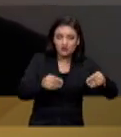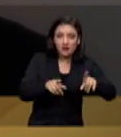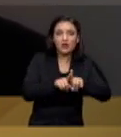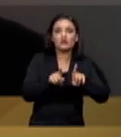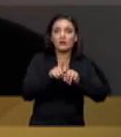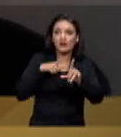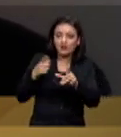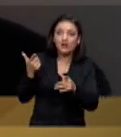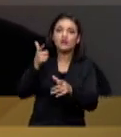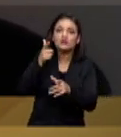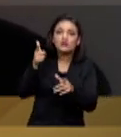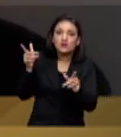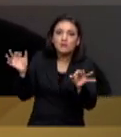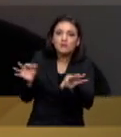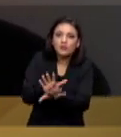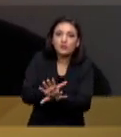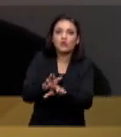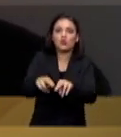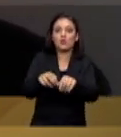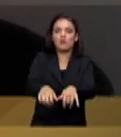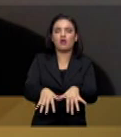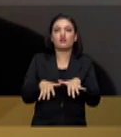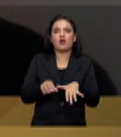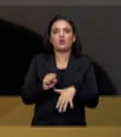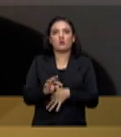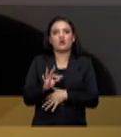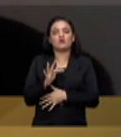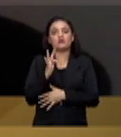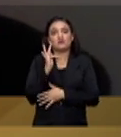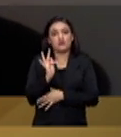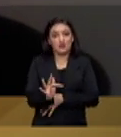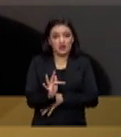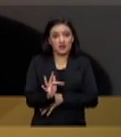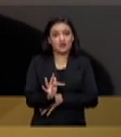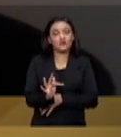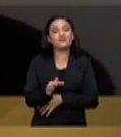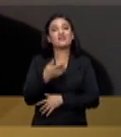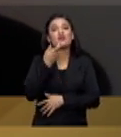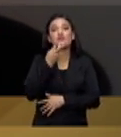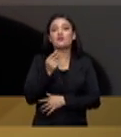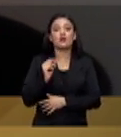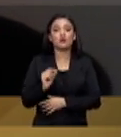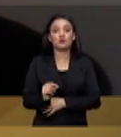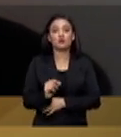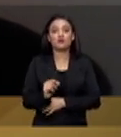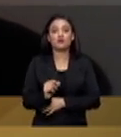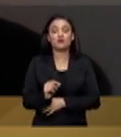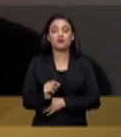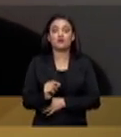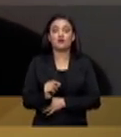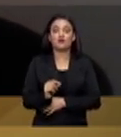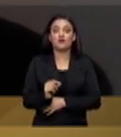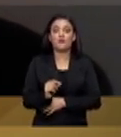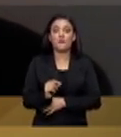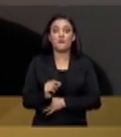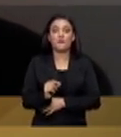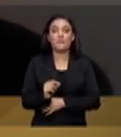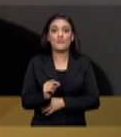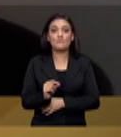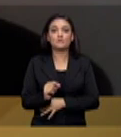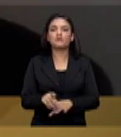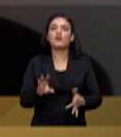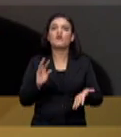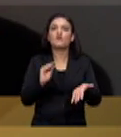na afetação do feito ao plenário do Supremo Tribunal Federal, alegam a ausência de aderência ao